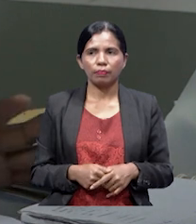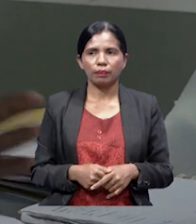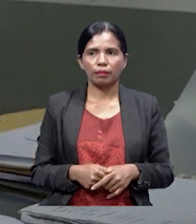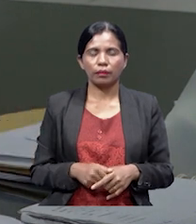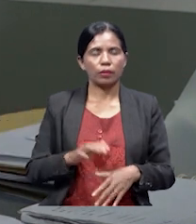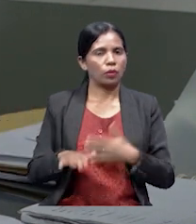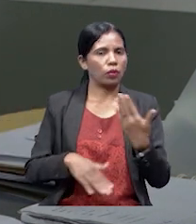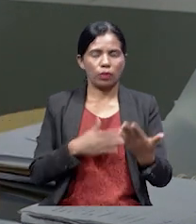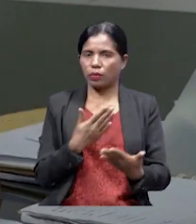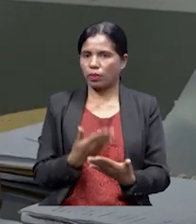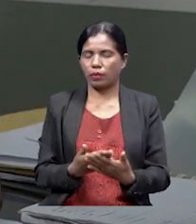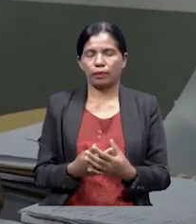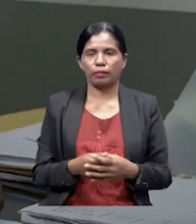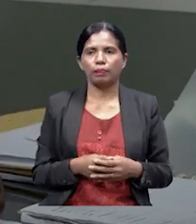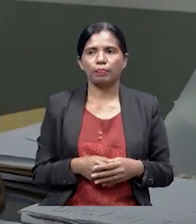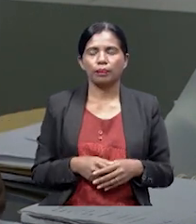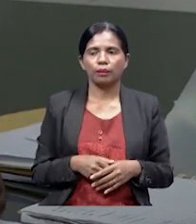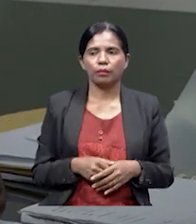outro que era outro total